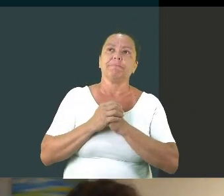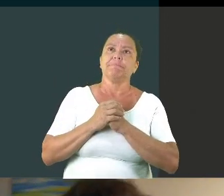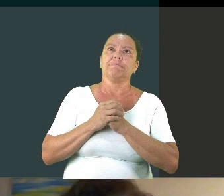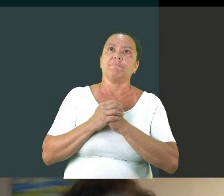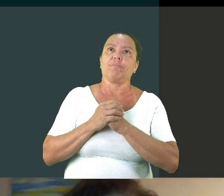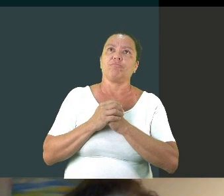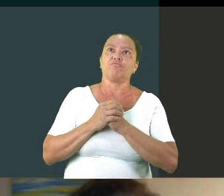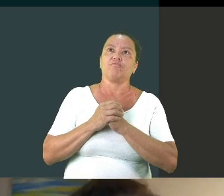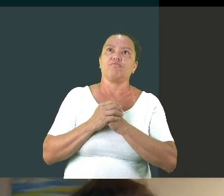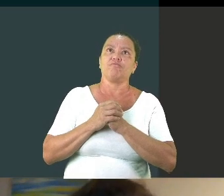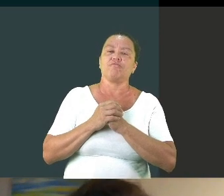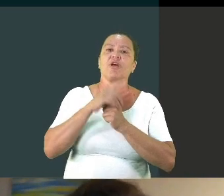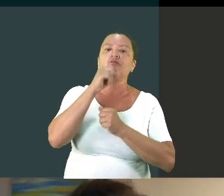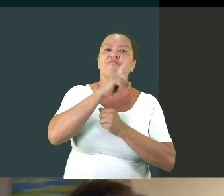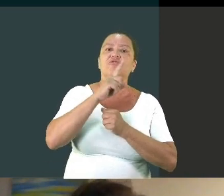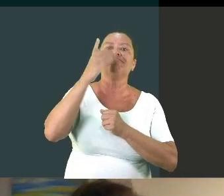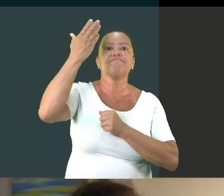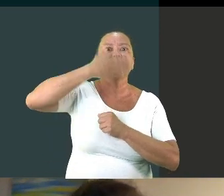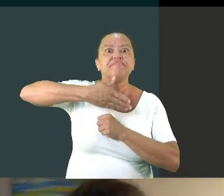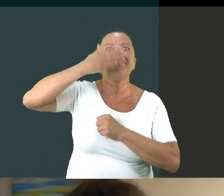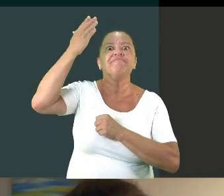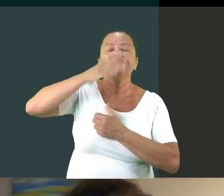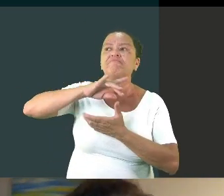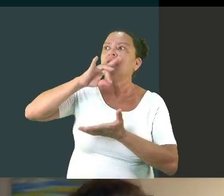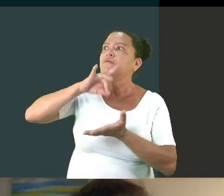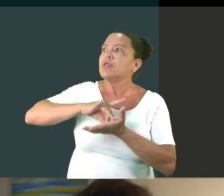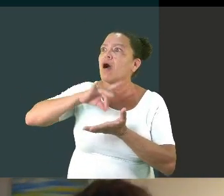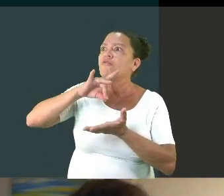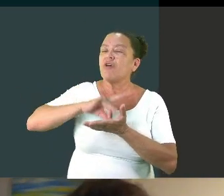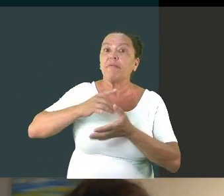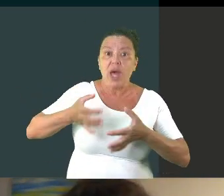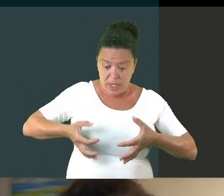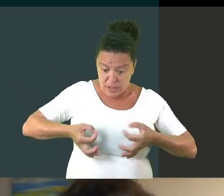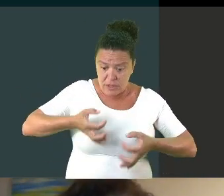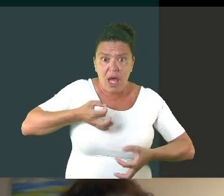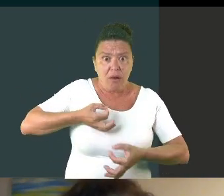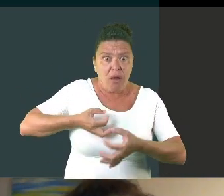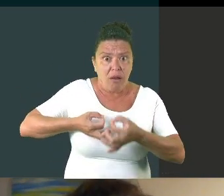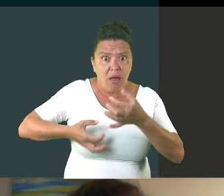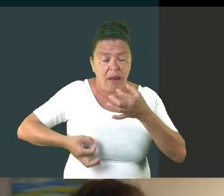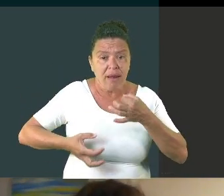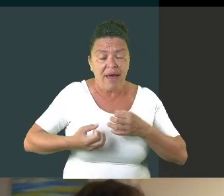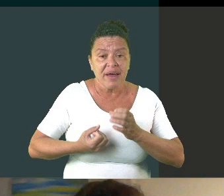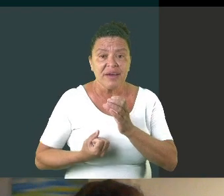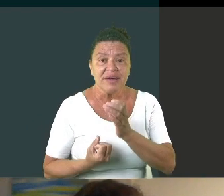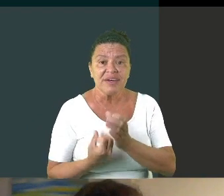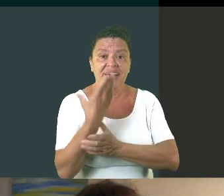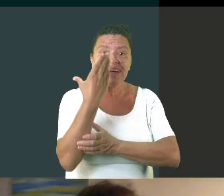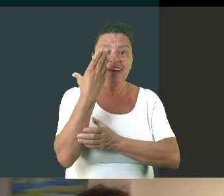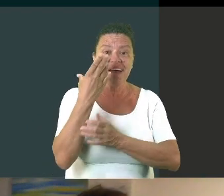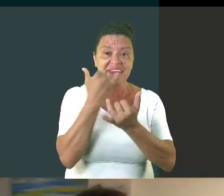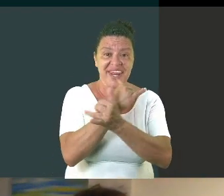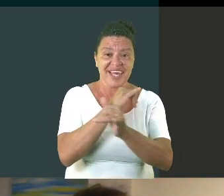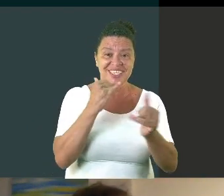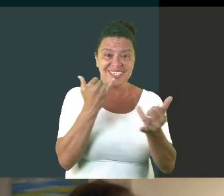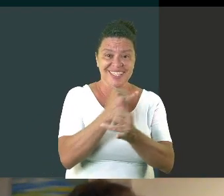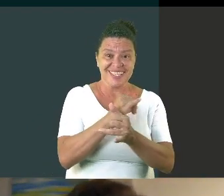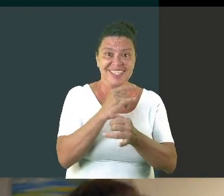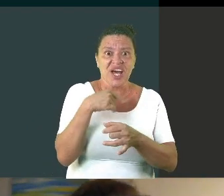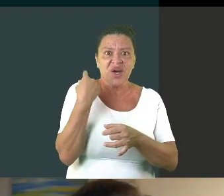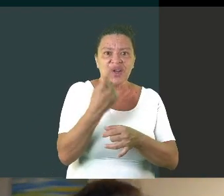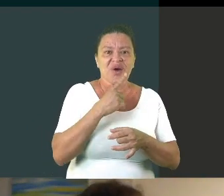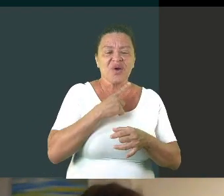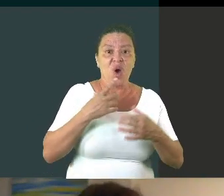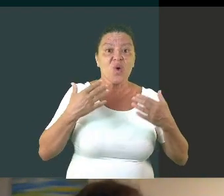cada vez mais comprovando isso, porque as células, elas produzem energia e nós então no